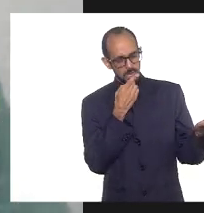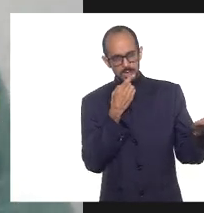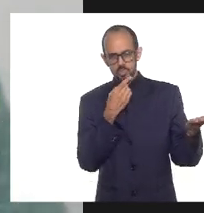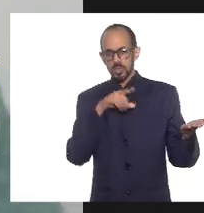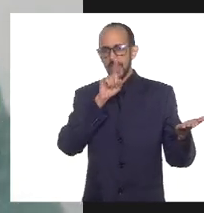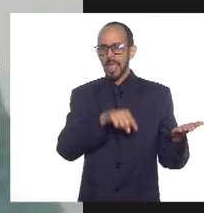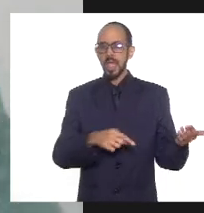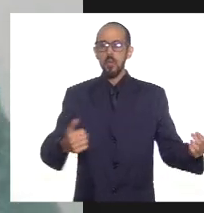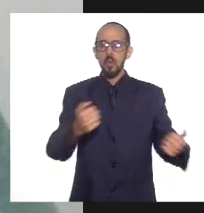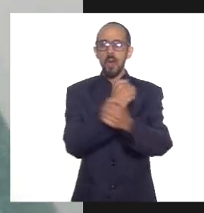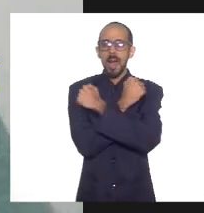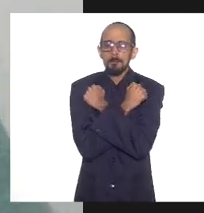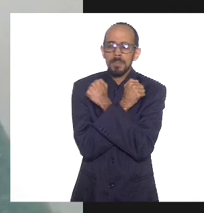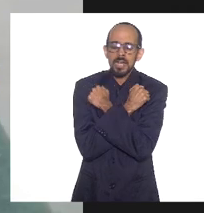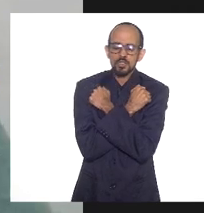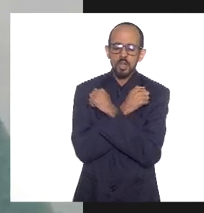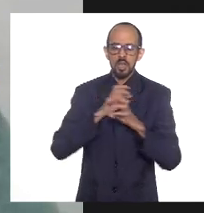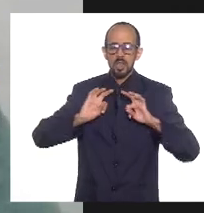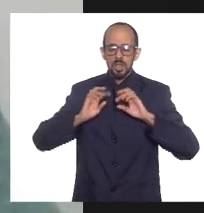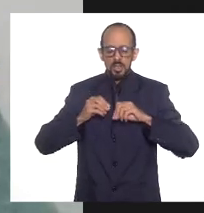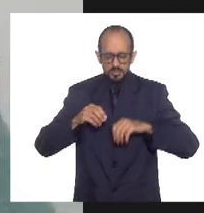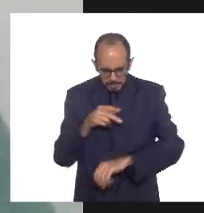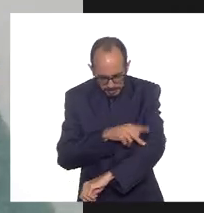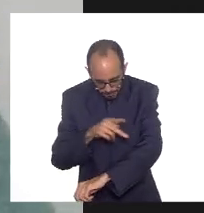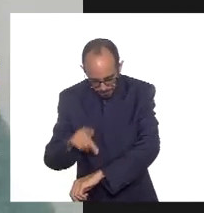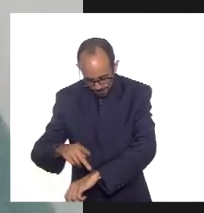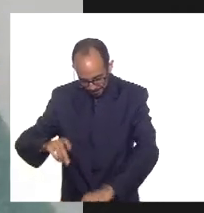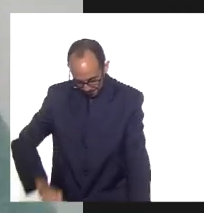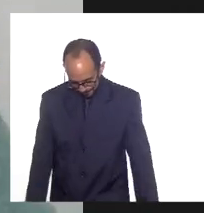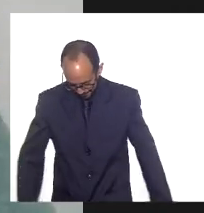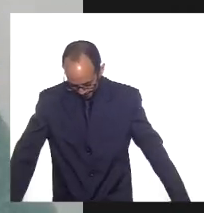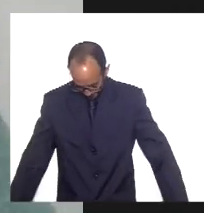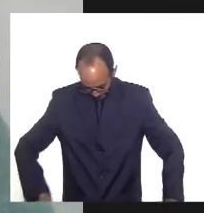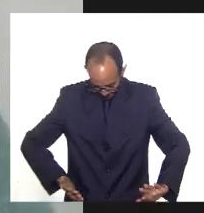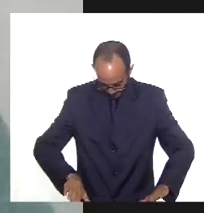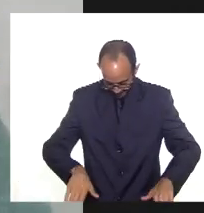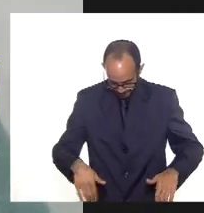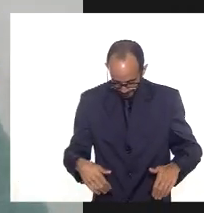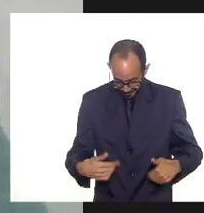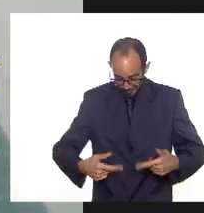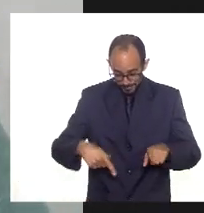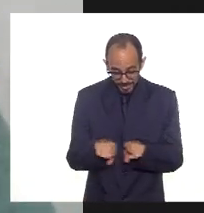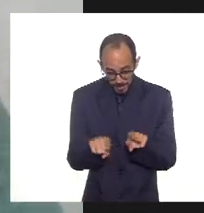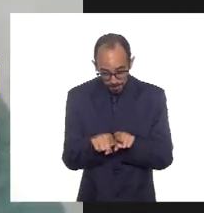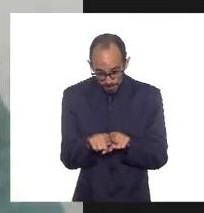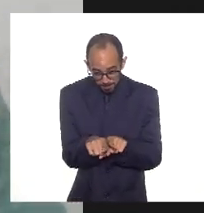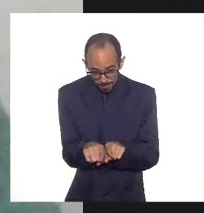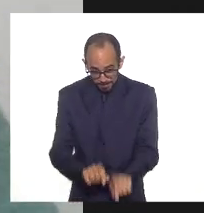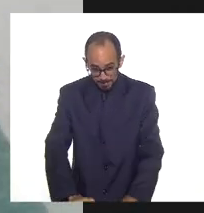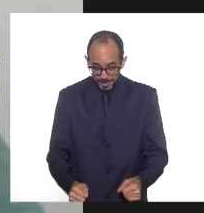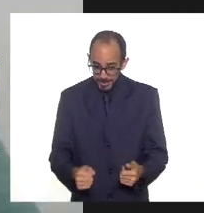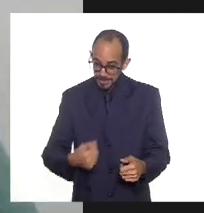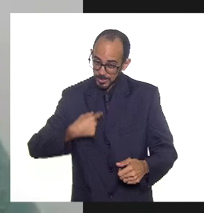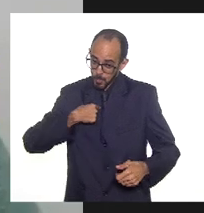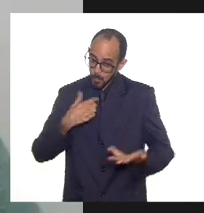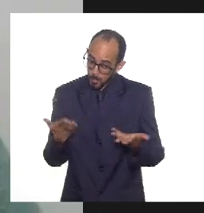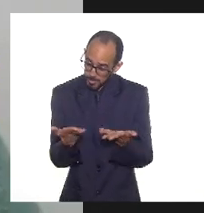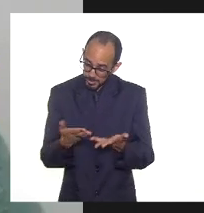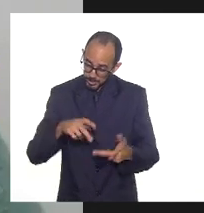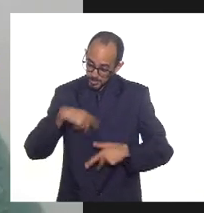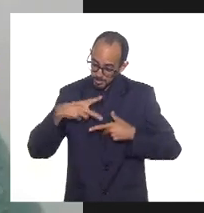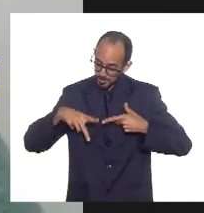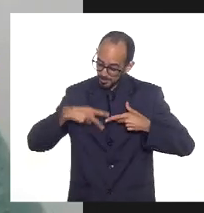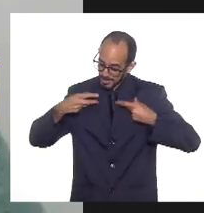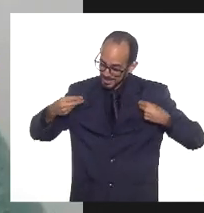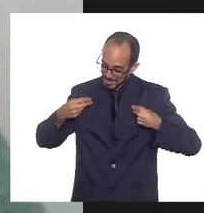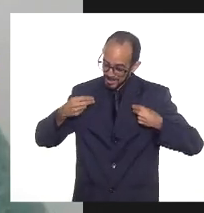grande abraço a todas as pedagogas. E eu também, hoje ganhei um presente. Eu fui